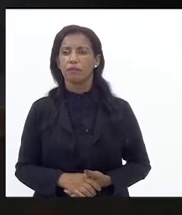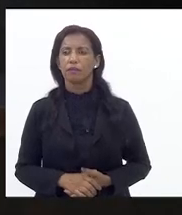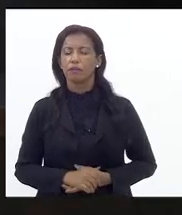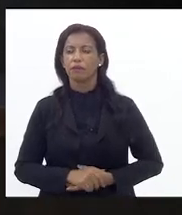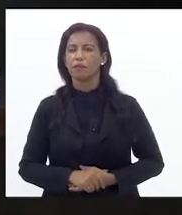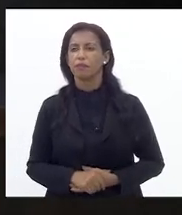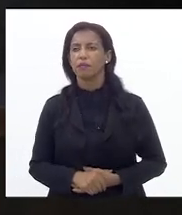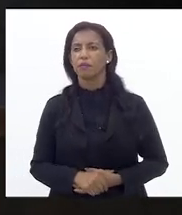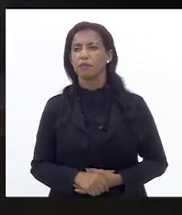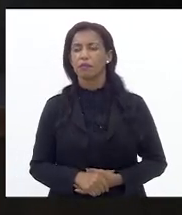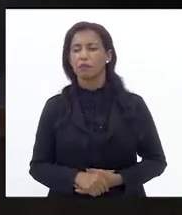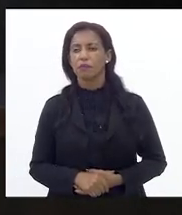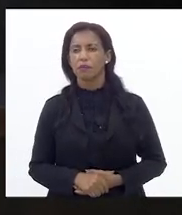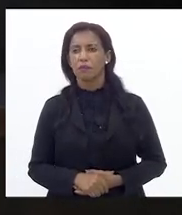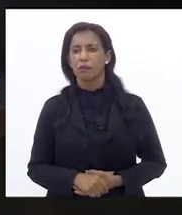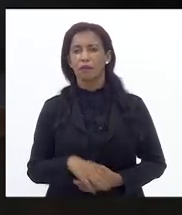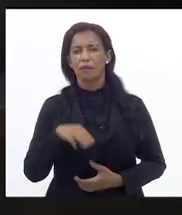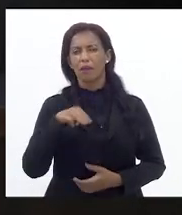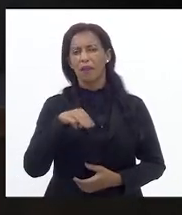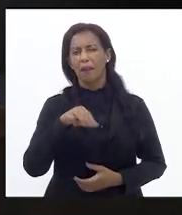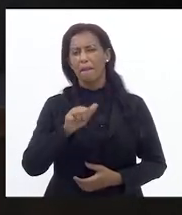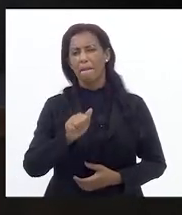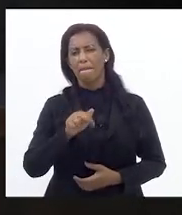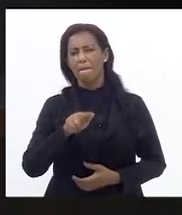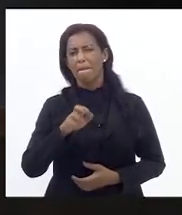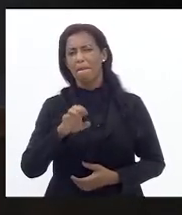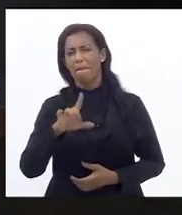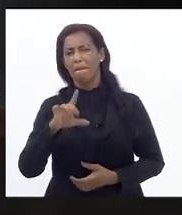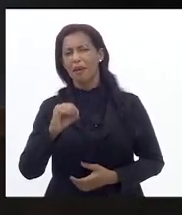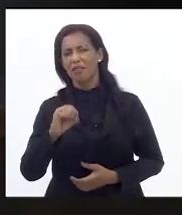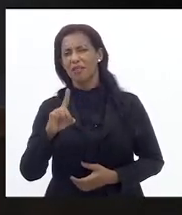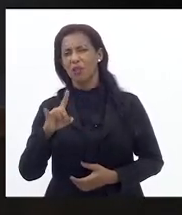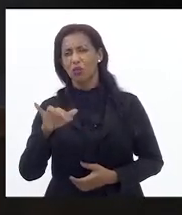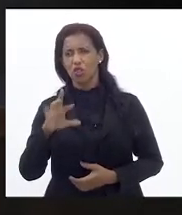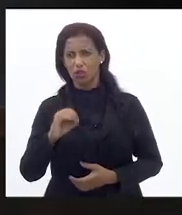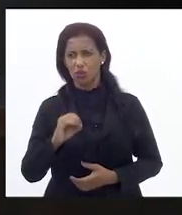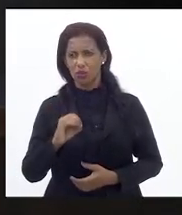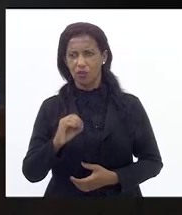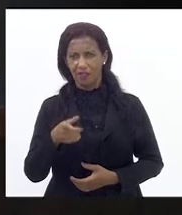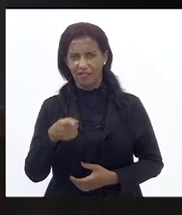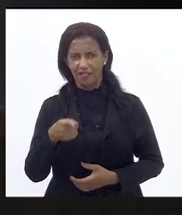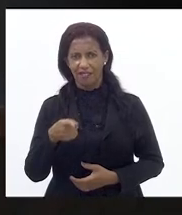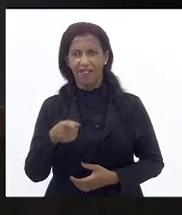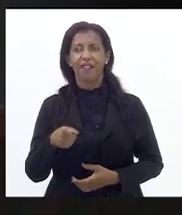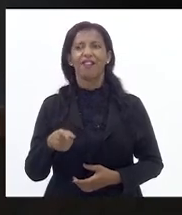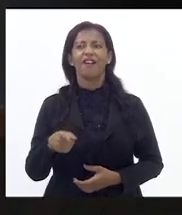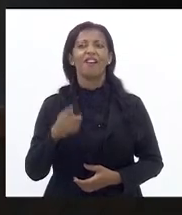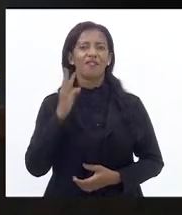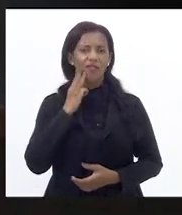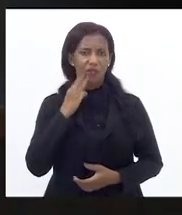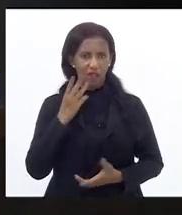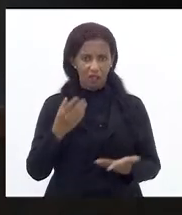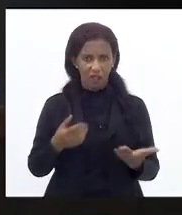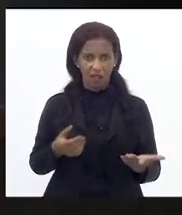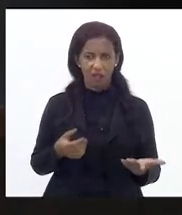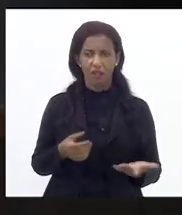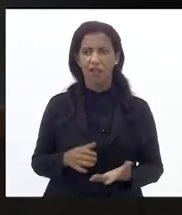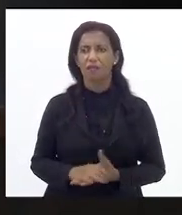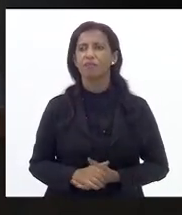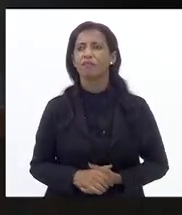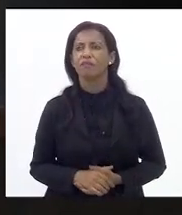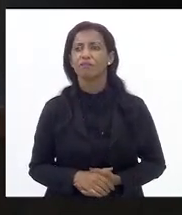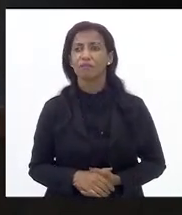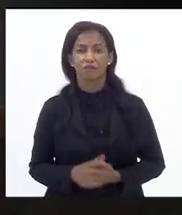e achou Marcelo Dino não e também waldeck também a